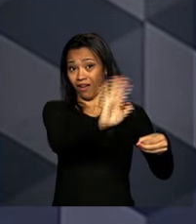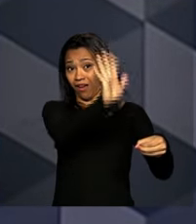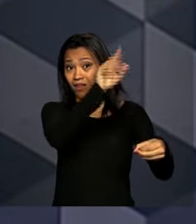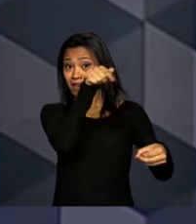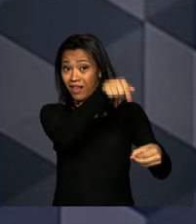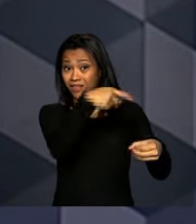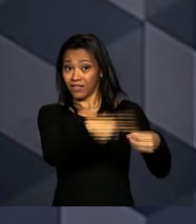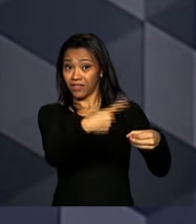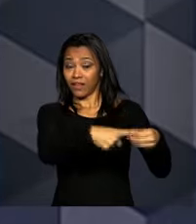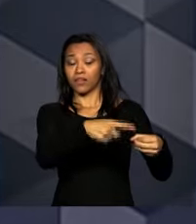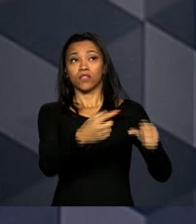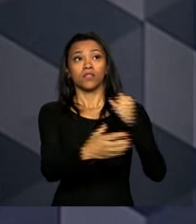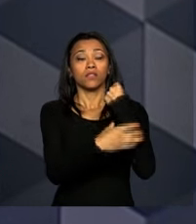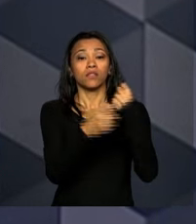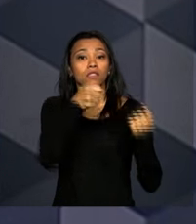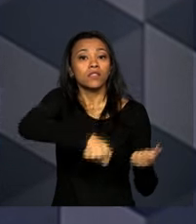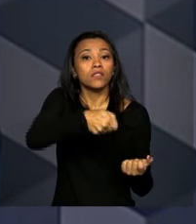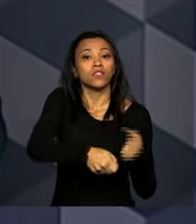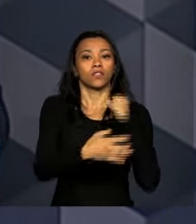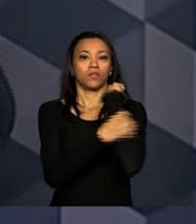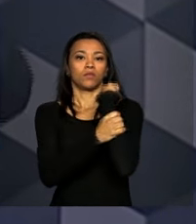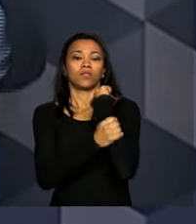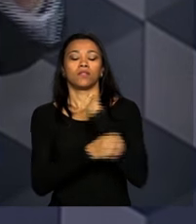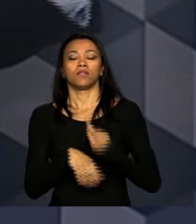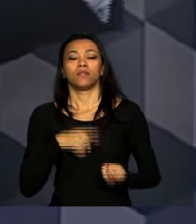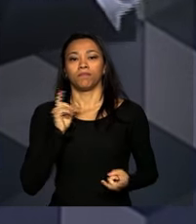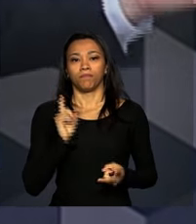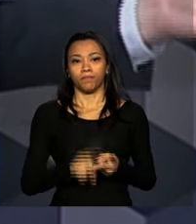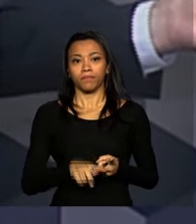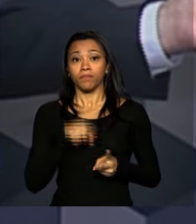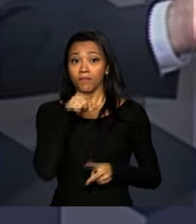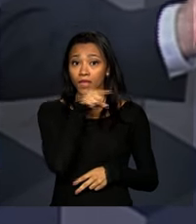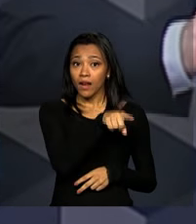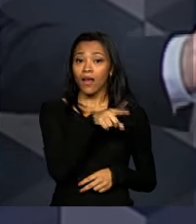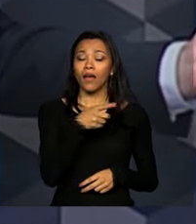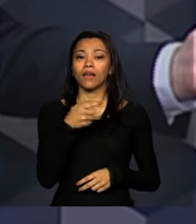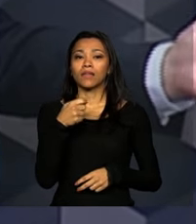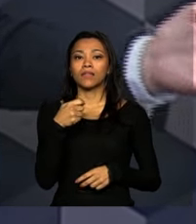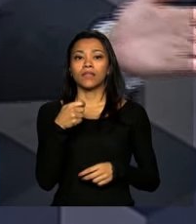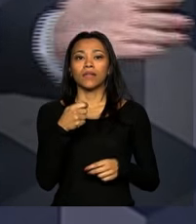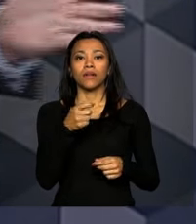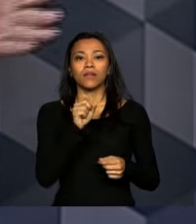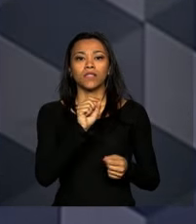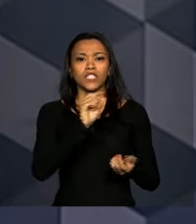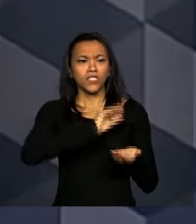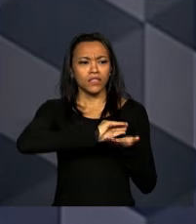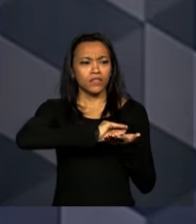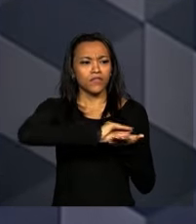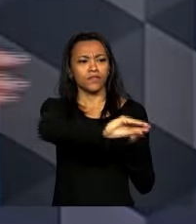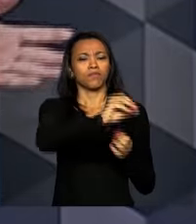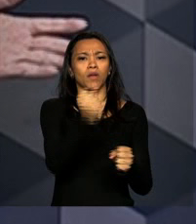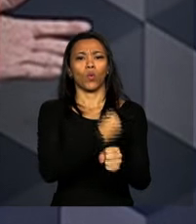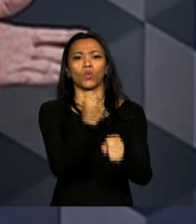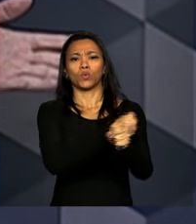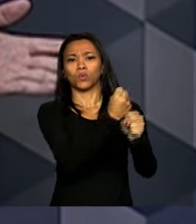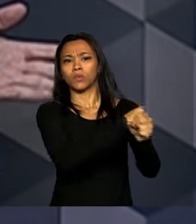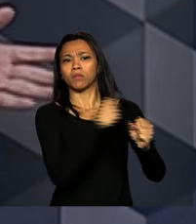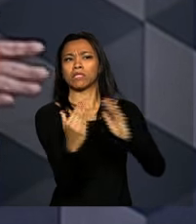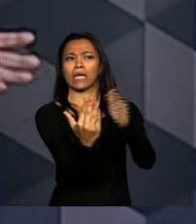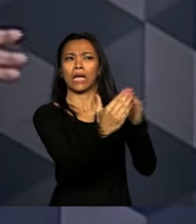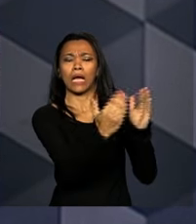exigir segurança, passa a exigir os investimentos em infraestrutura